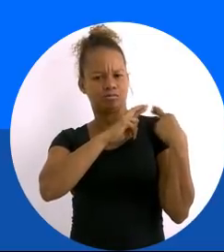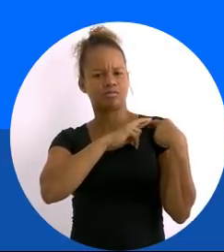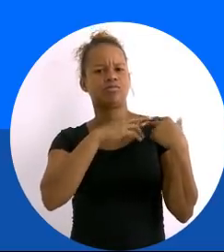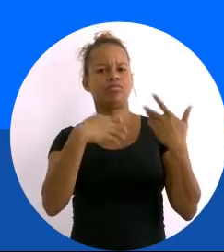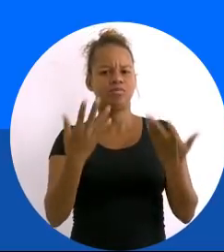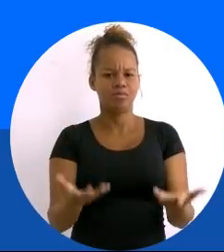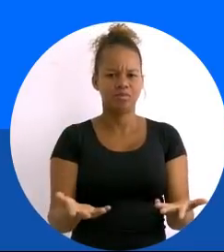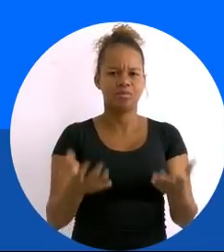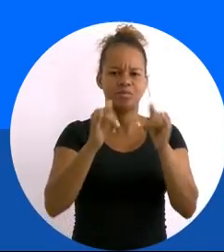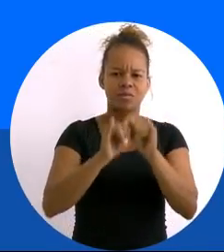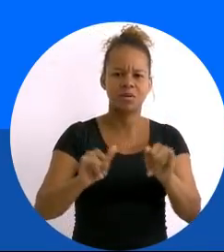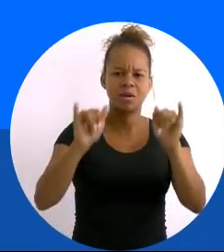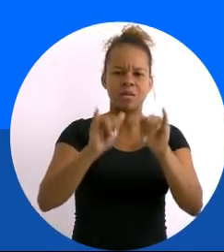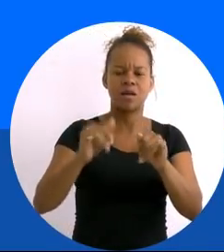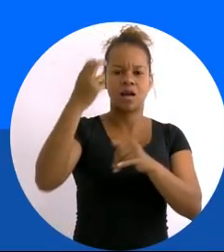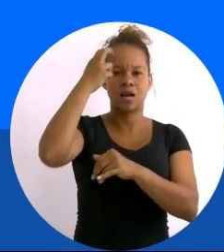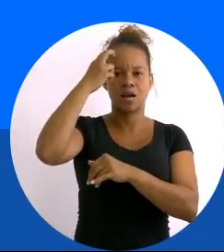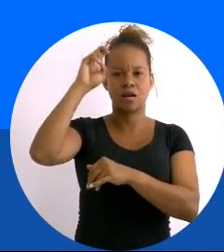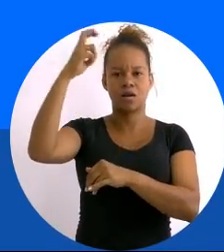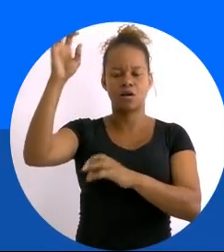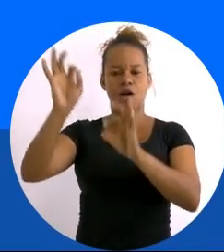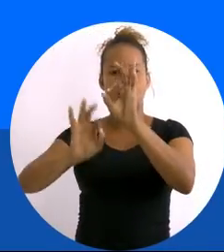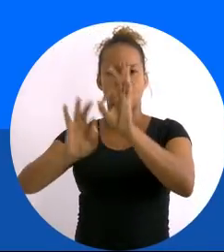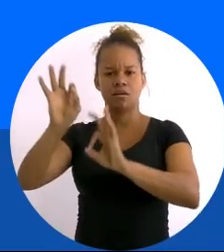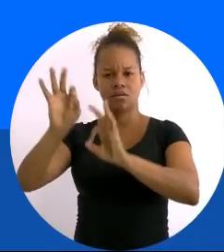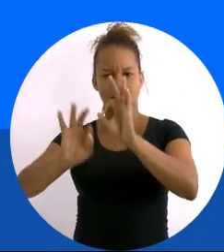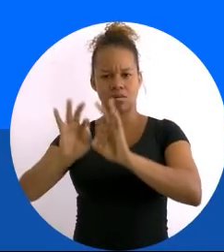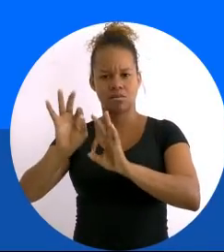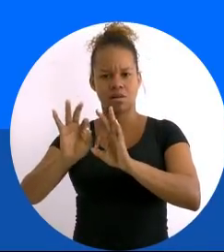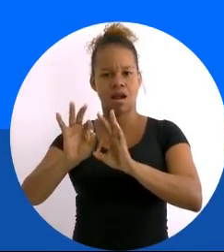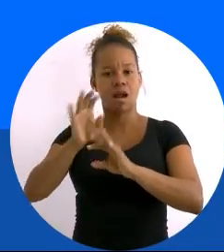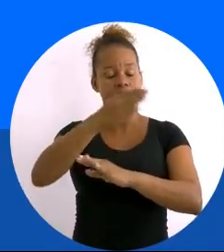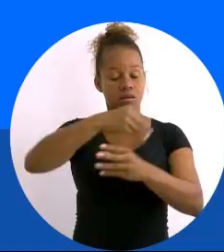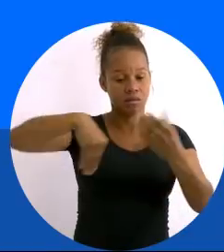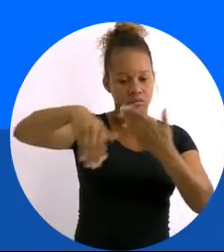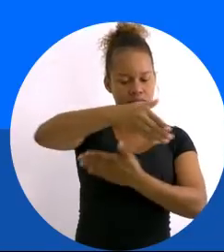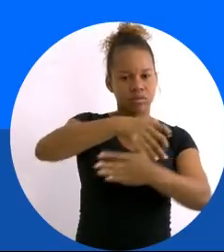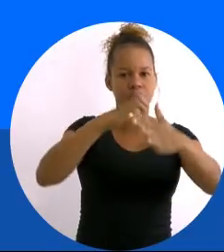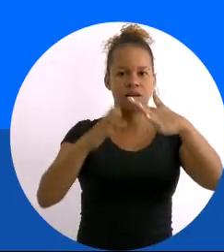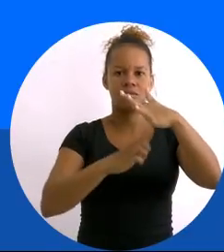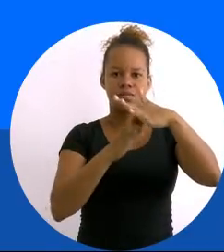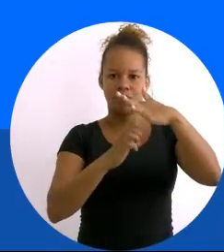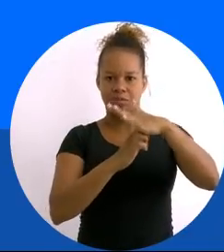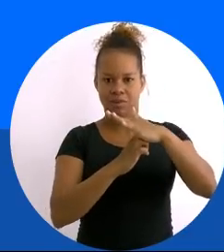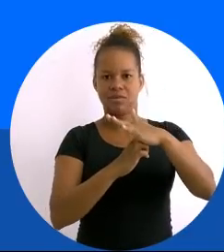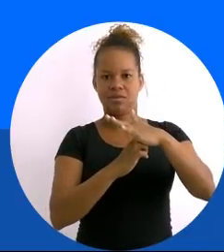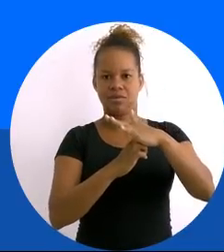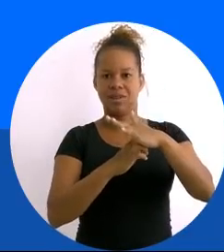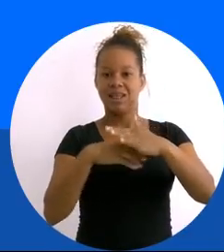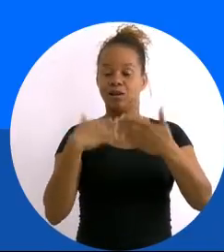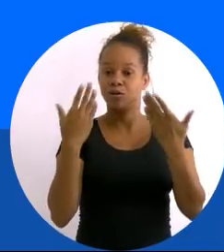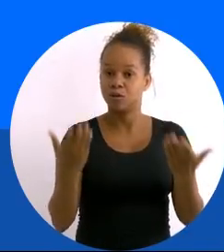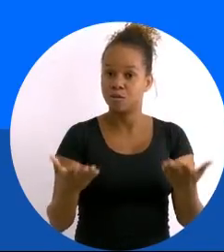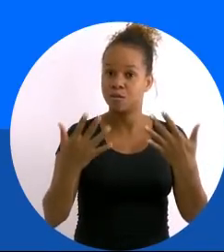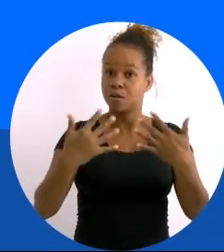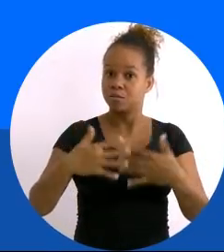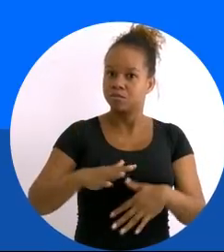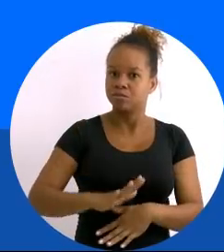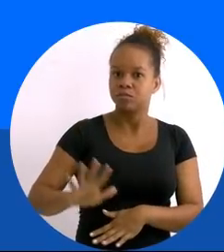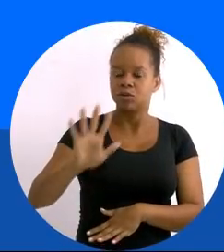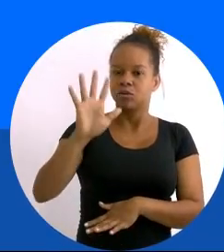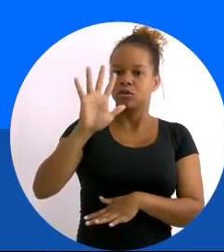pela propagação da cultura organizacional dentro das empresas. Entretanto, como a maioria